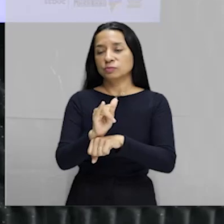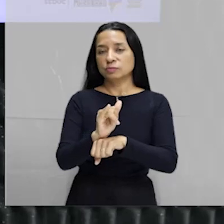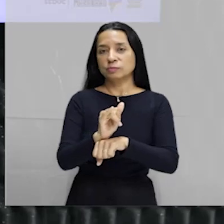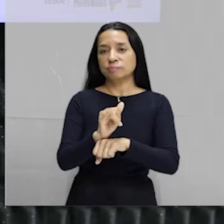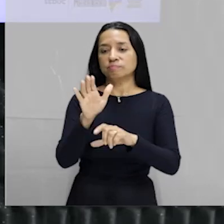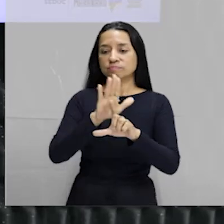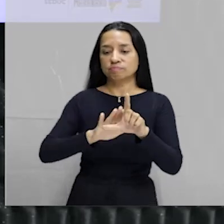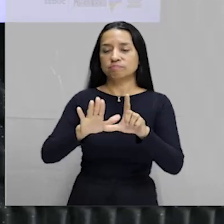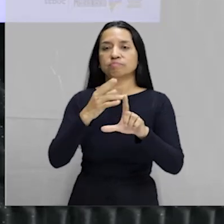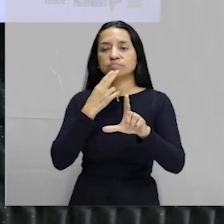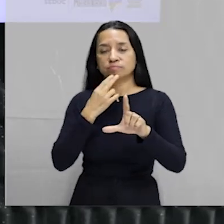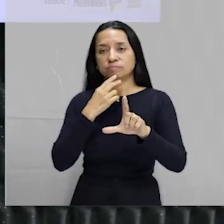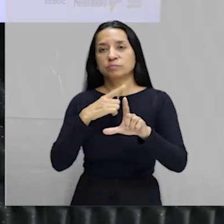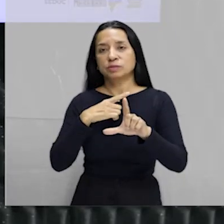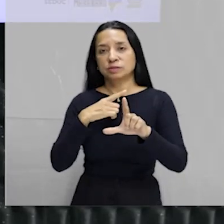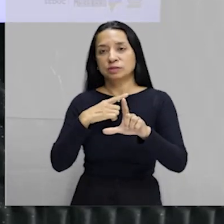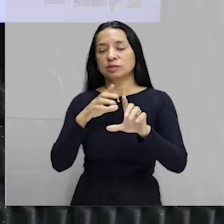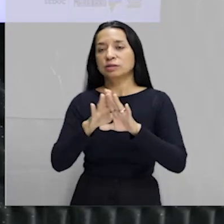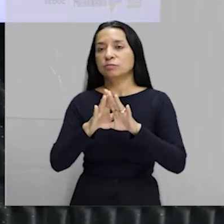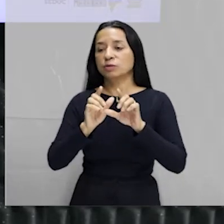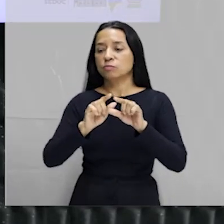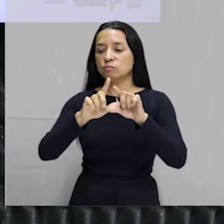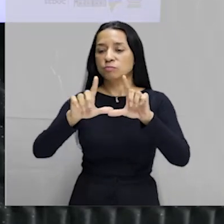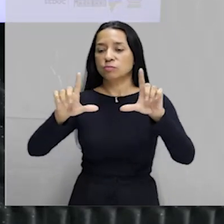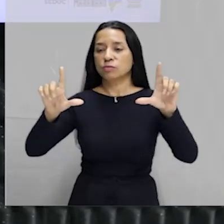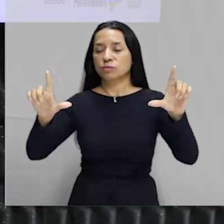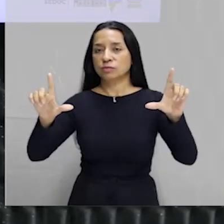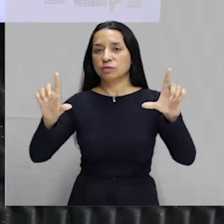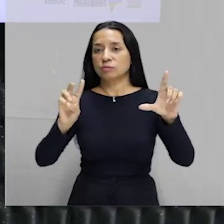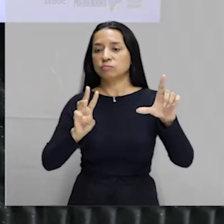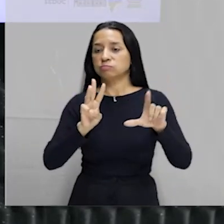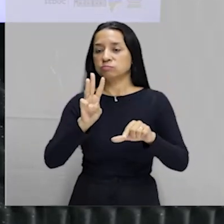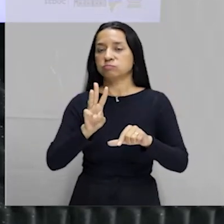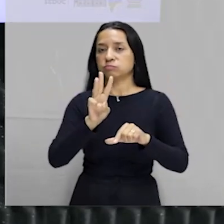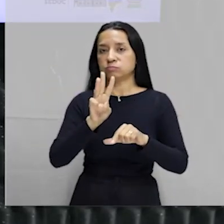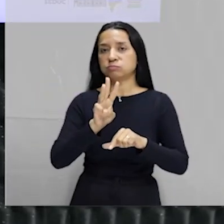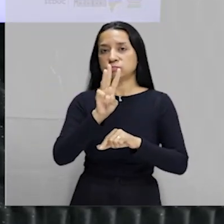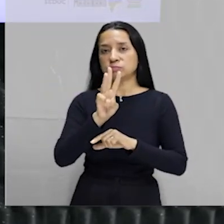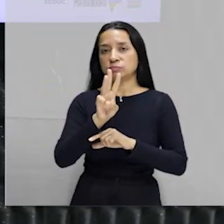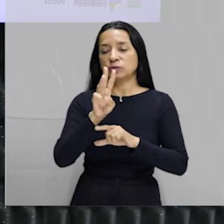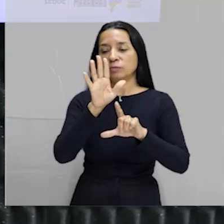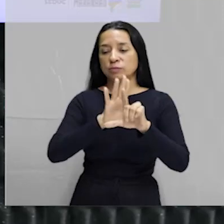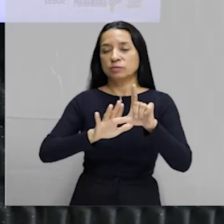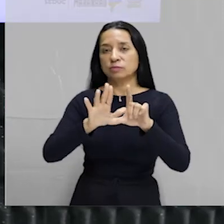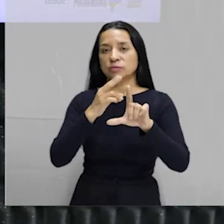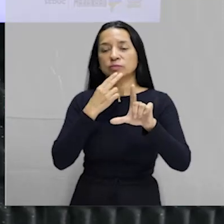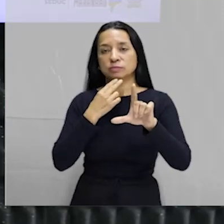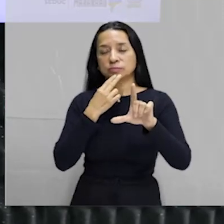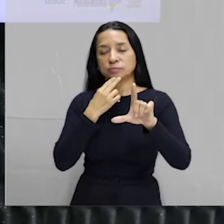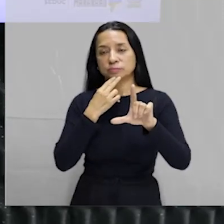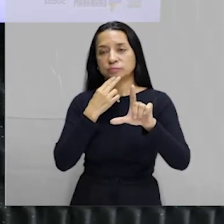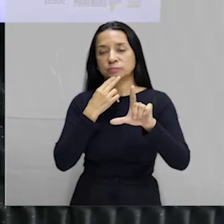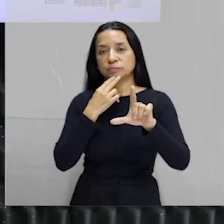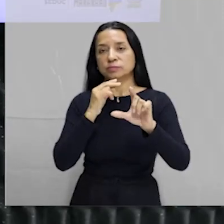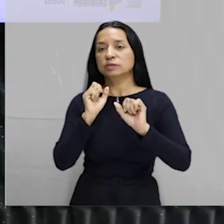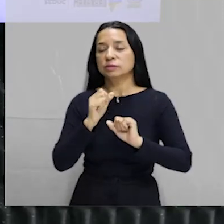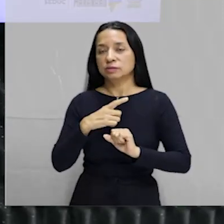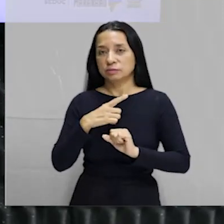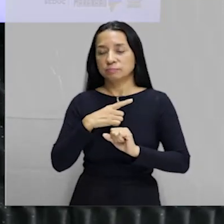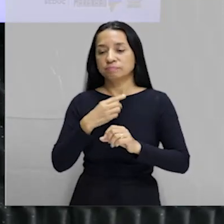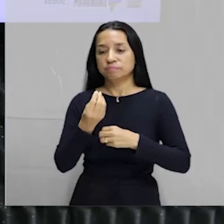nós temos um portal do estudante. Se você colocar no Google Plataforma Gonçalves Dias, portal do estudante, também você